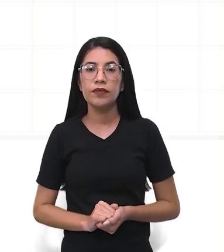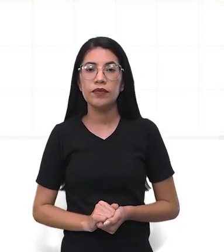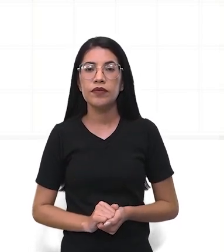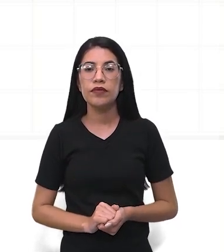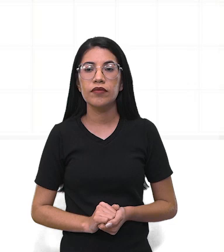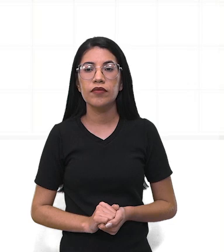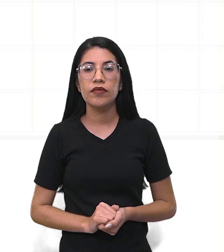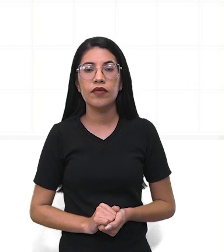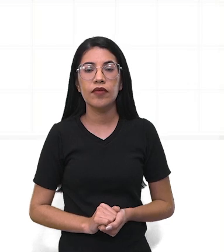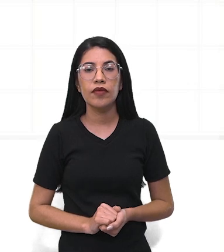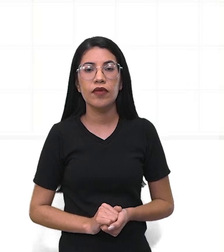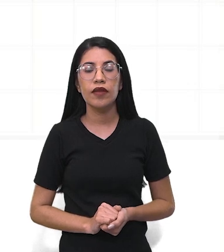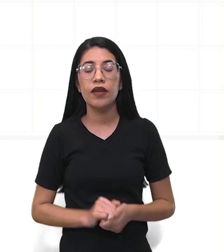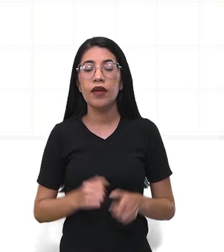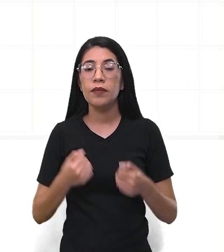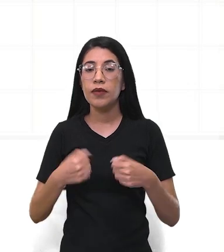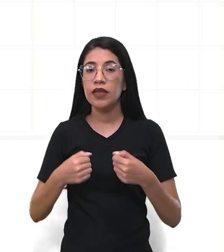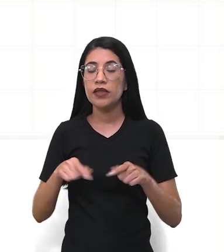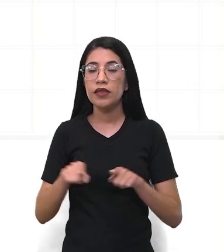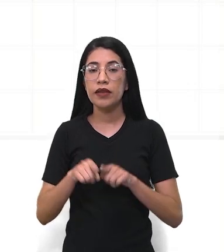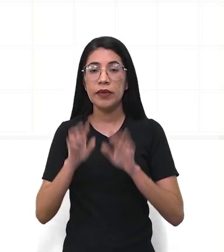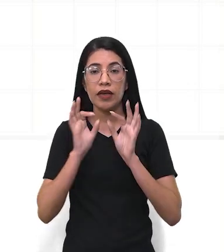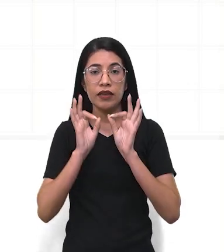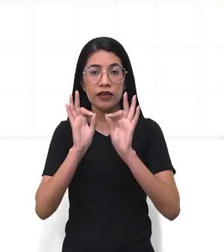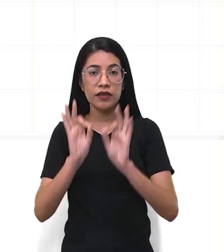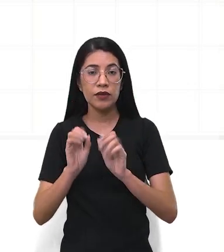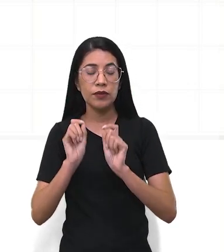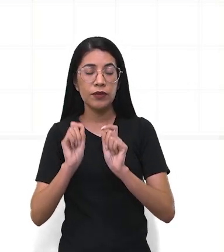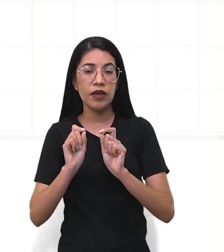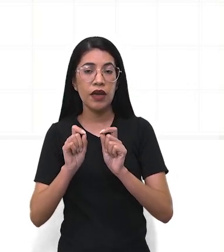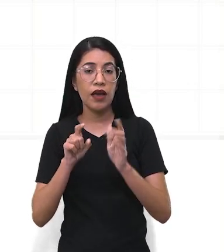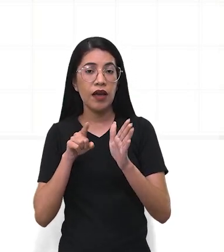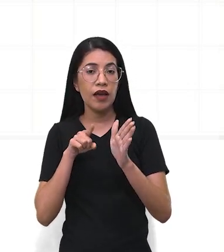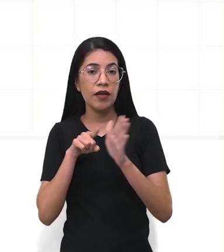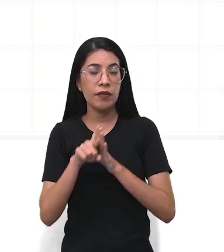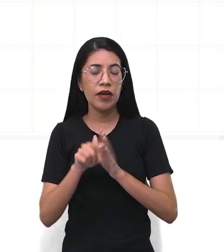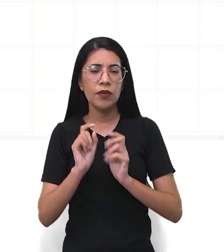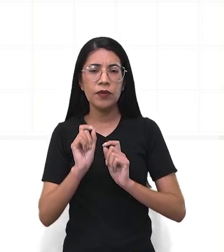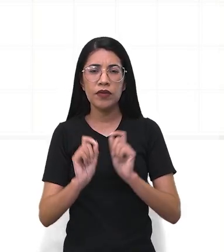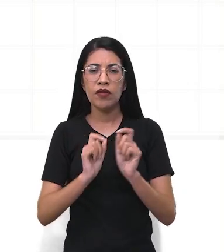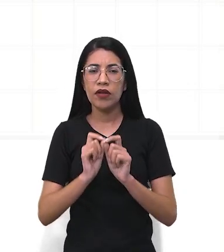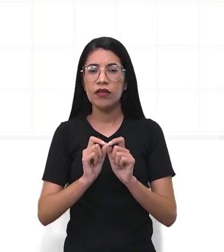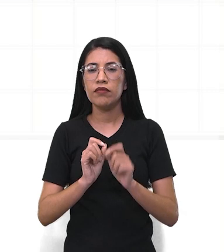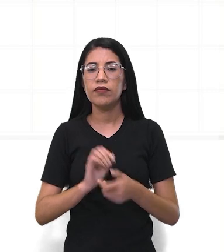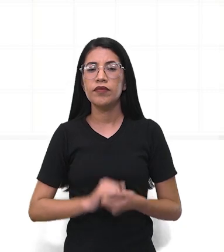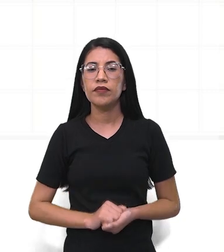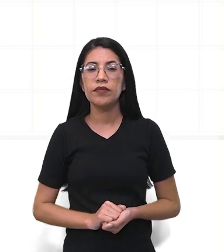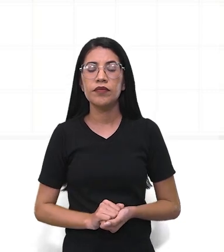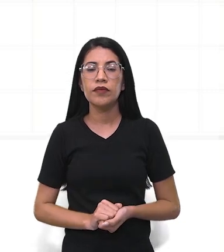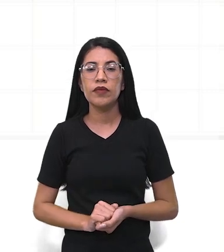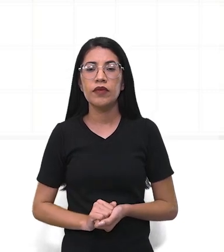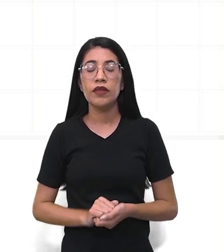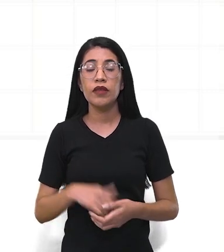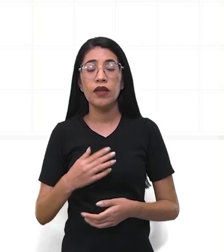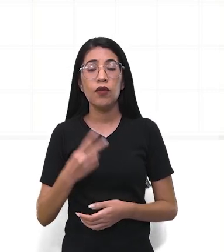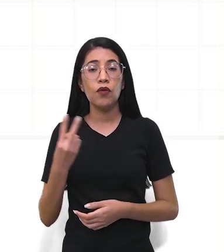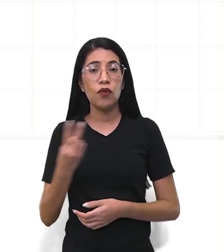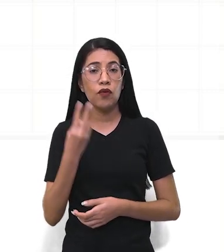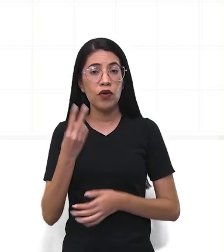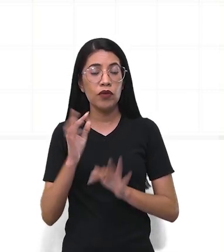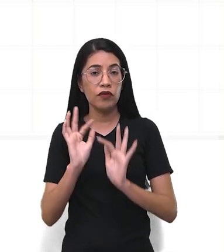tem que ficar ligado na pergunta que está sendo feita na porcentagem. Veja, qual será o